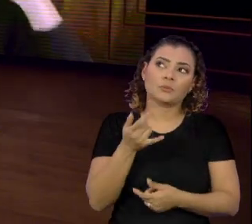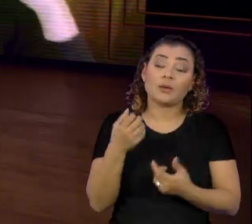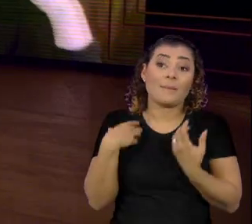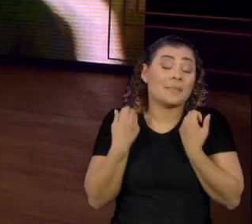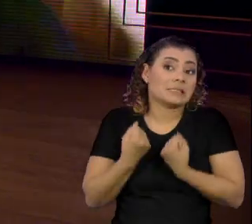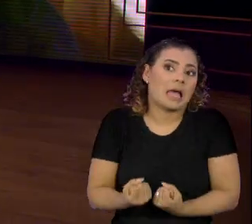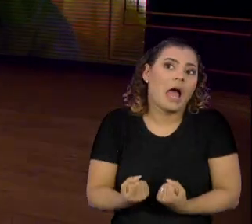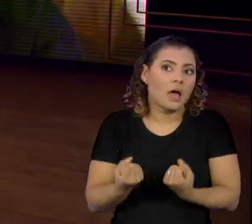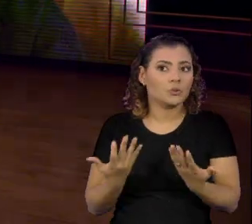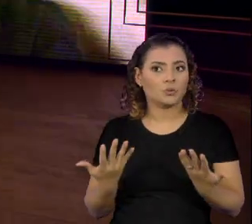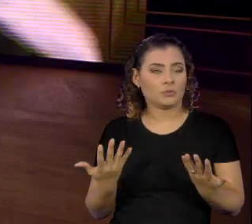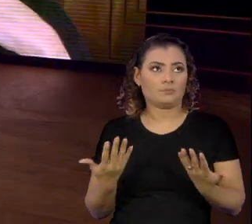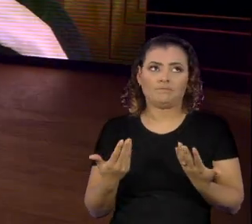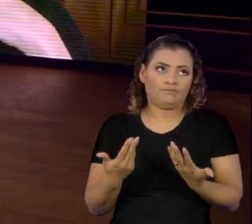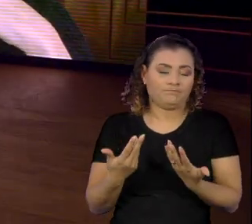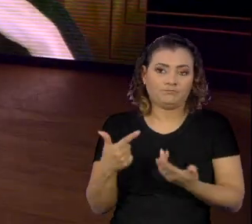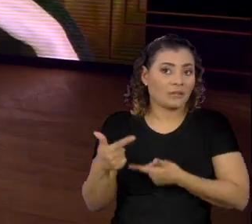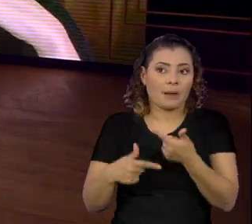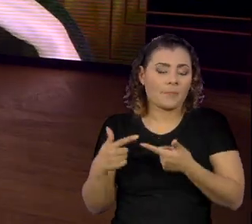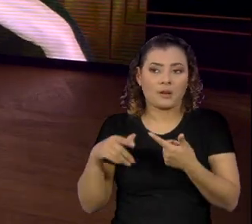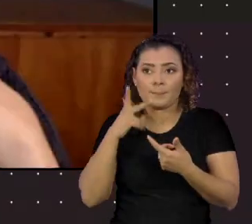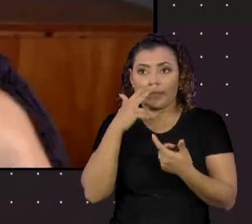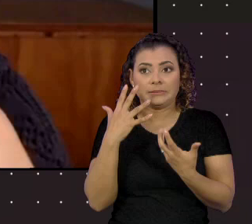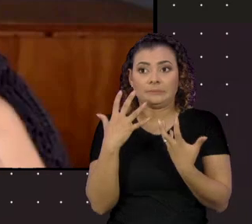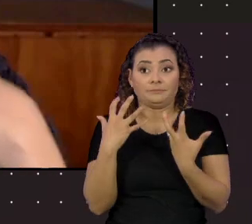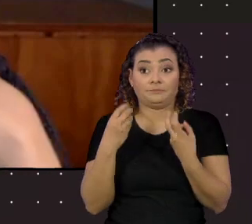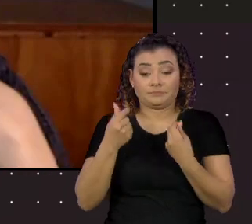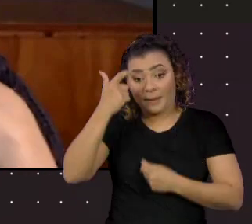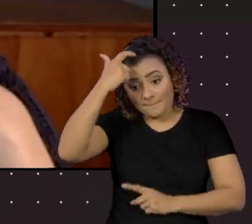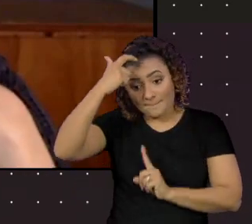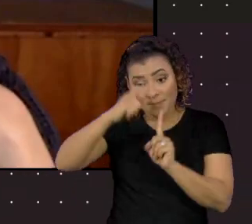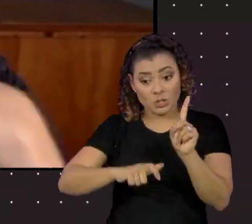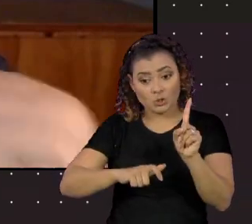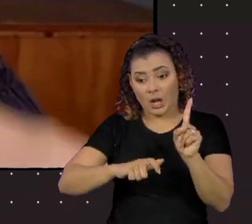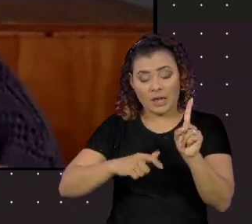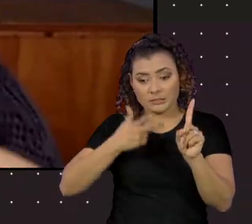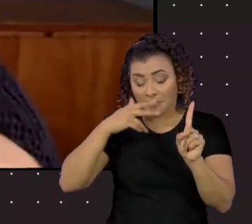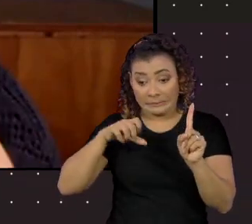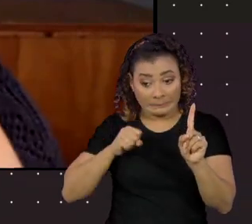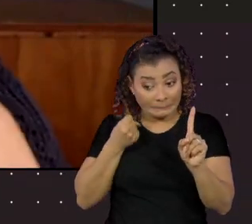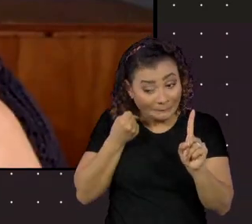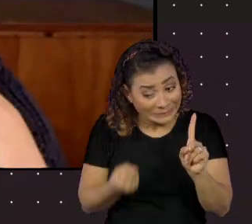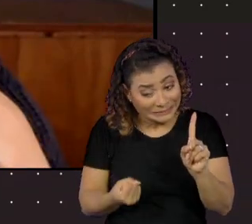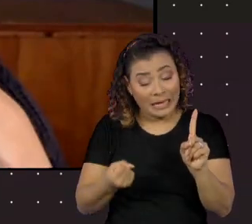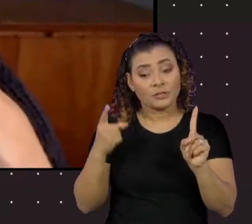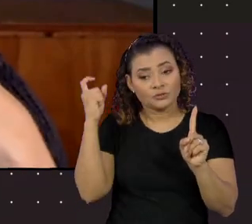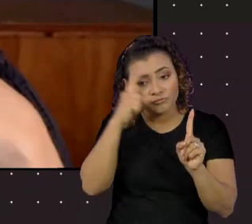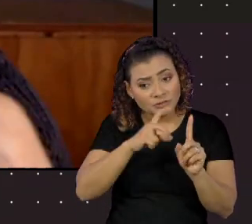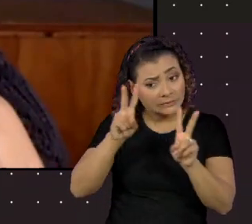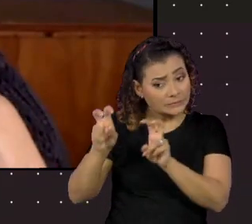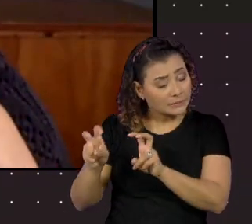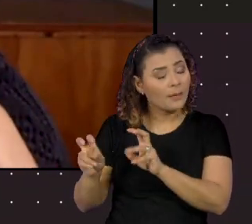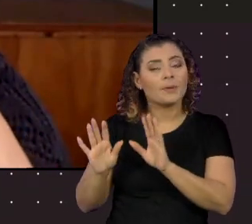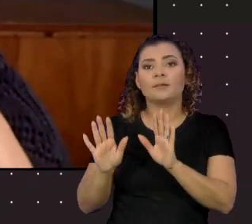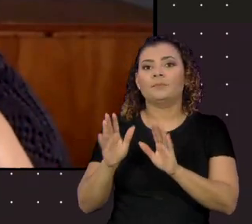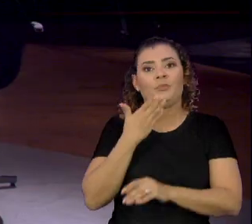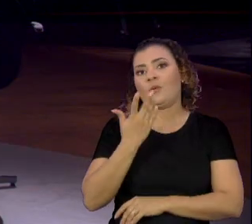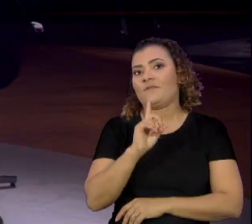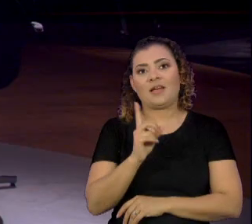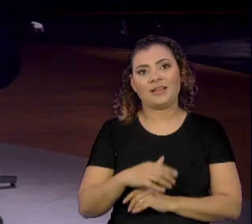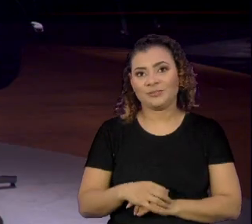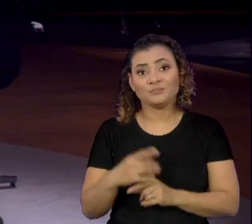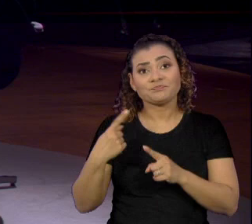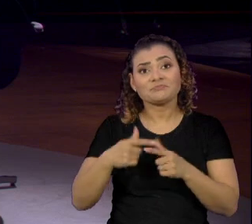muito, muito pesada da personagem, tem questões muito difíceis, não é uma coisa fácil, porque